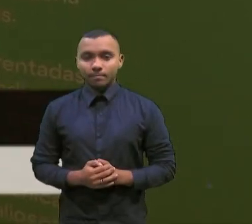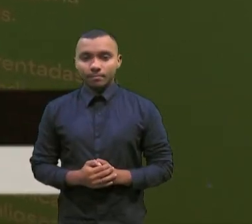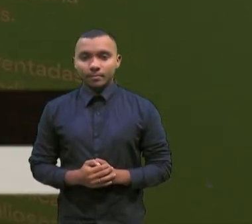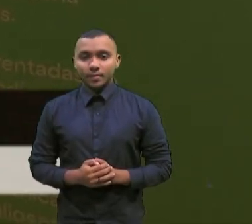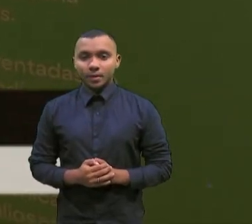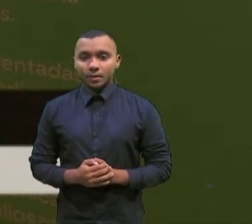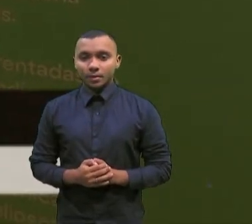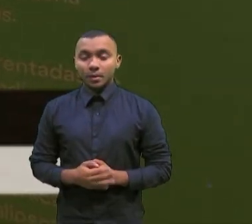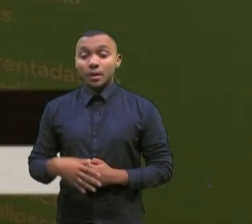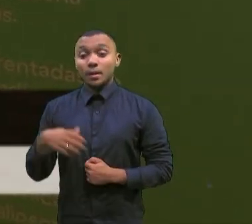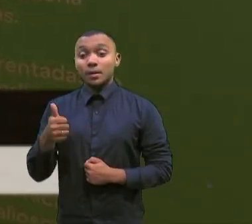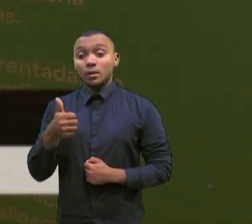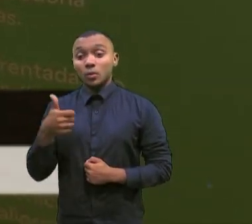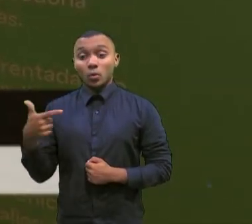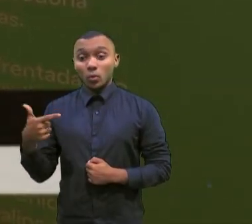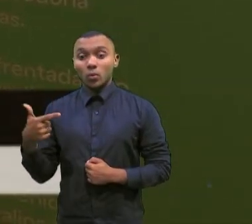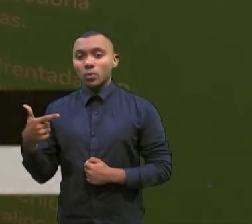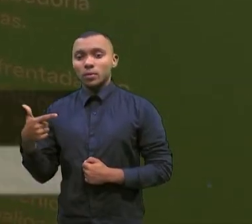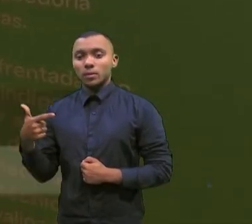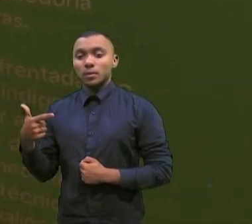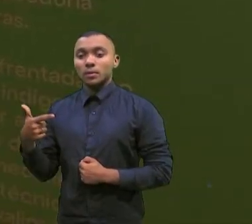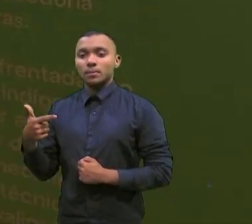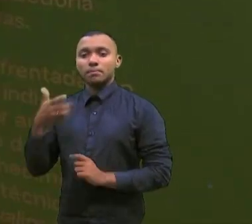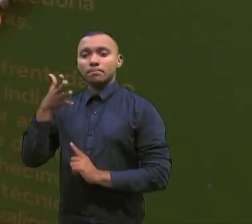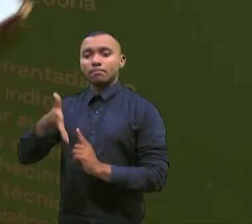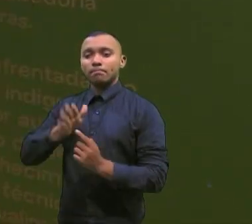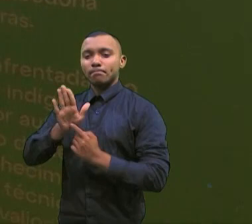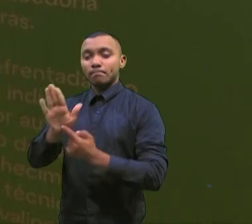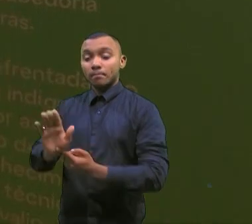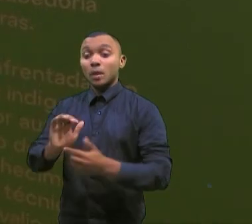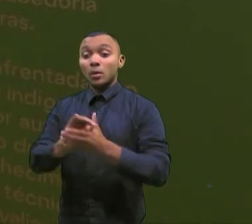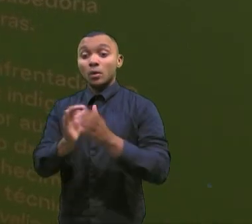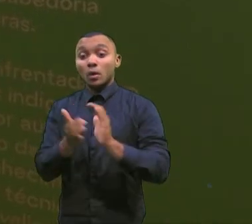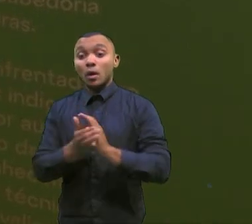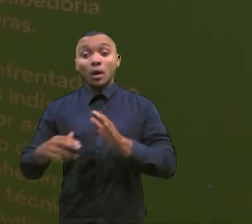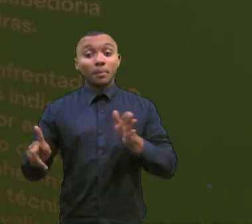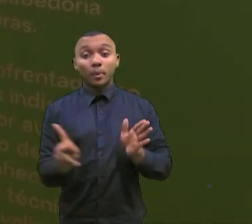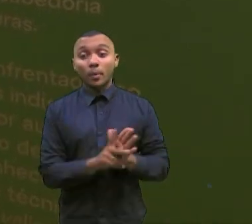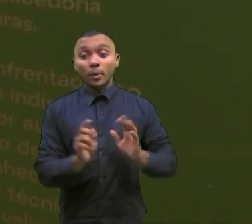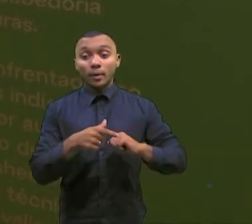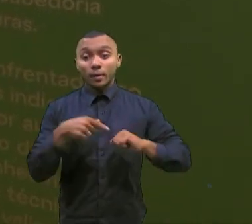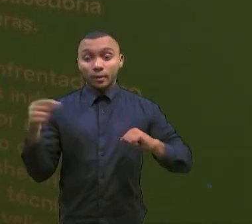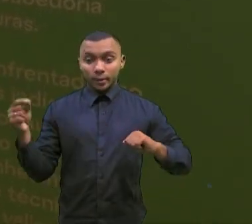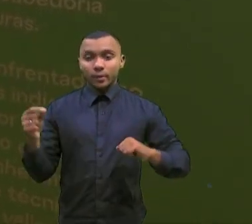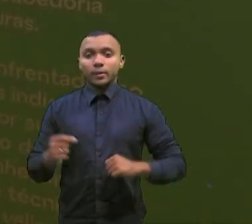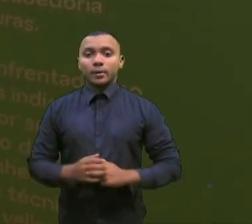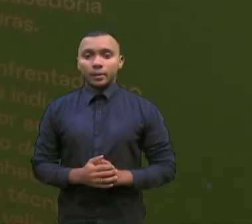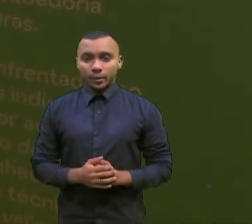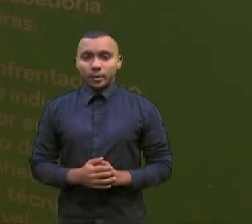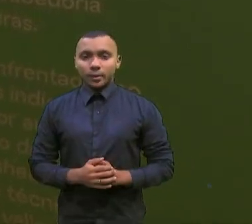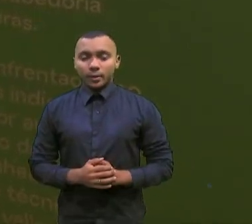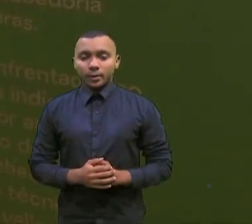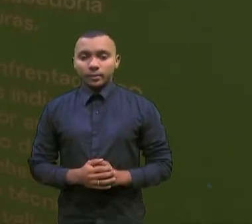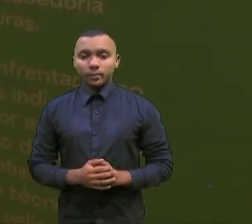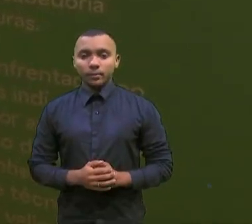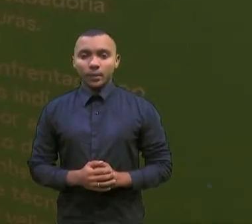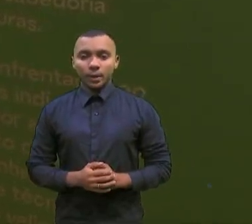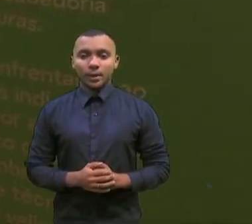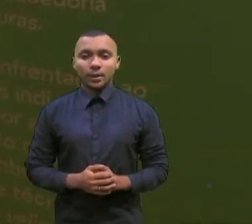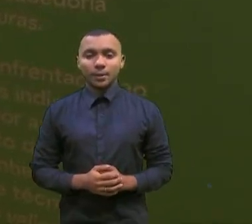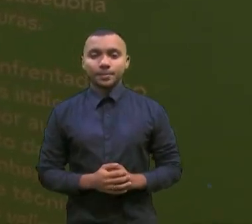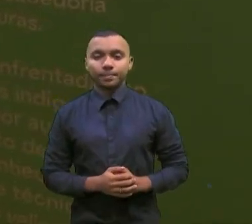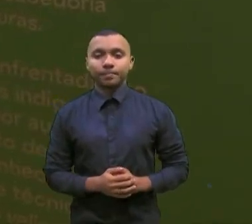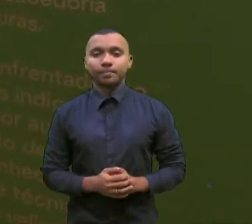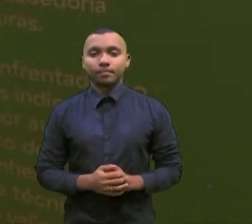22ª edição da Unifor Plástica, dentro ainda das comemorações dos 50 anos de criação da Unifor. Lembrando